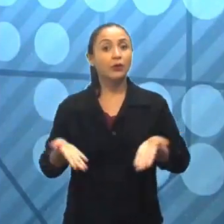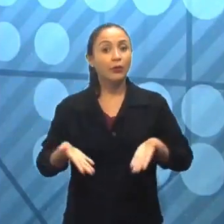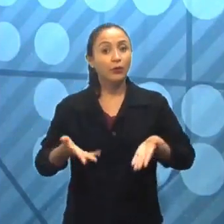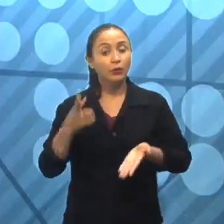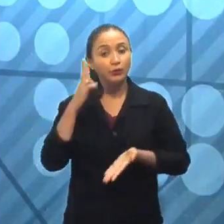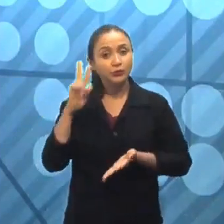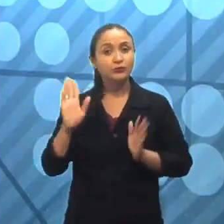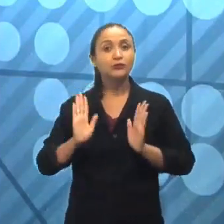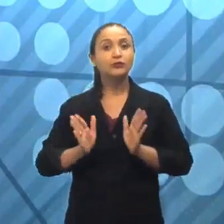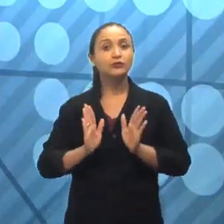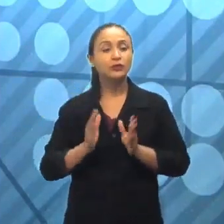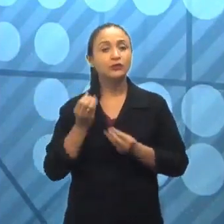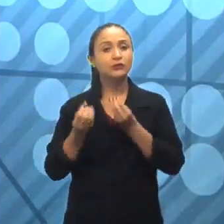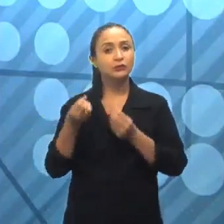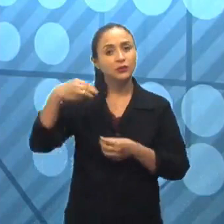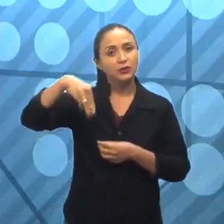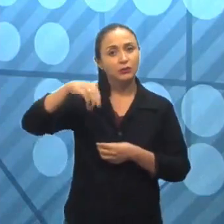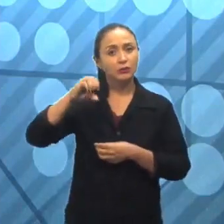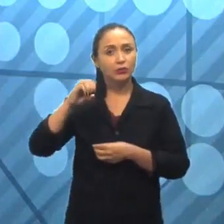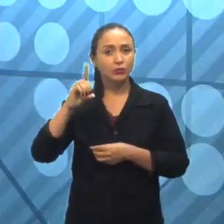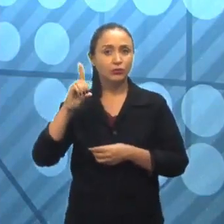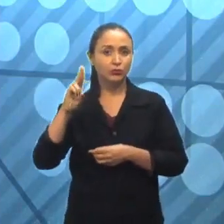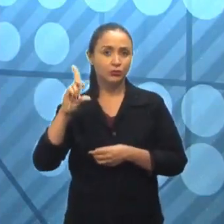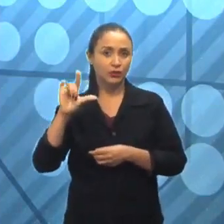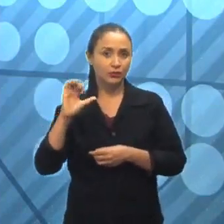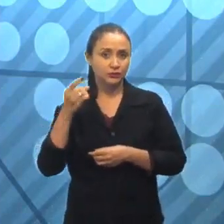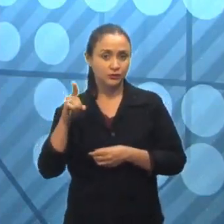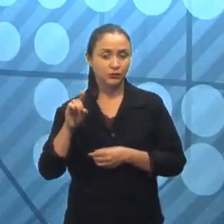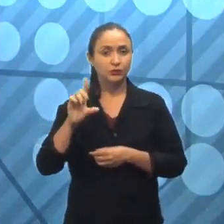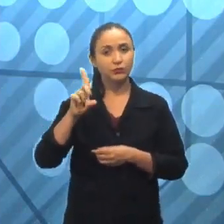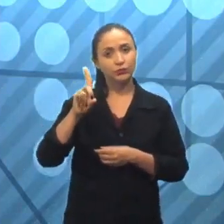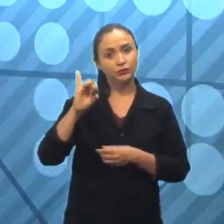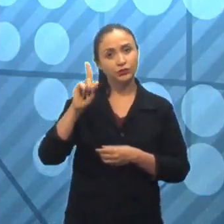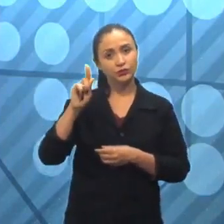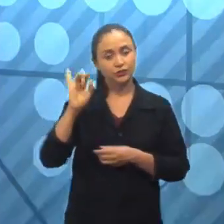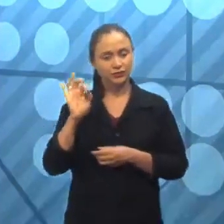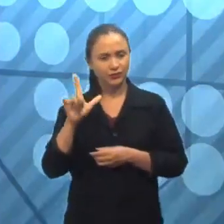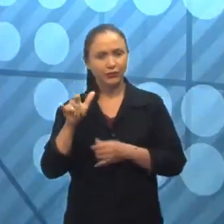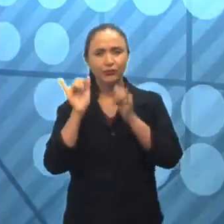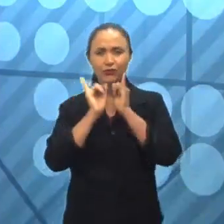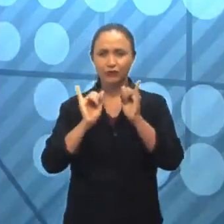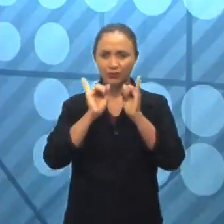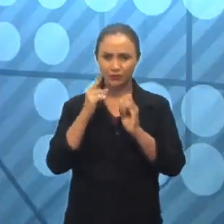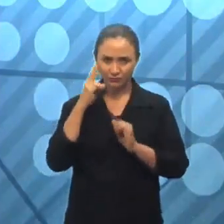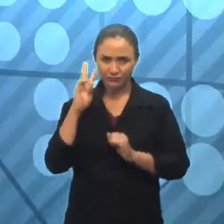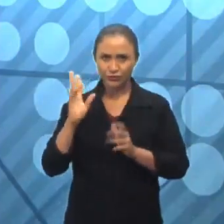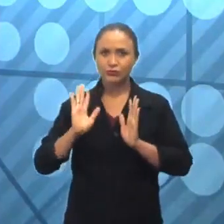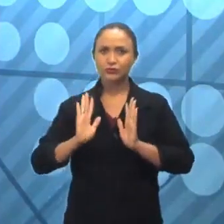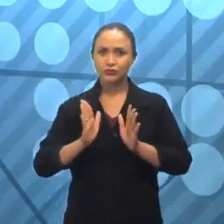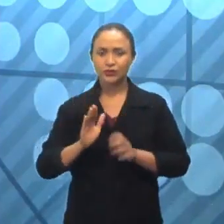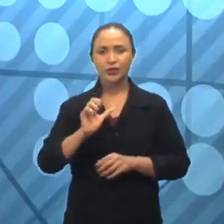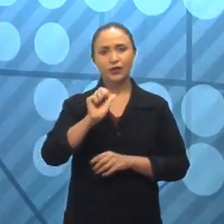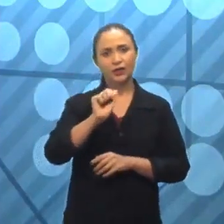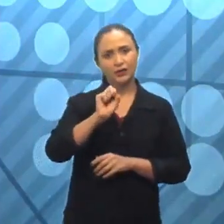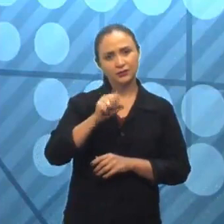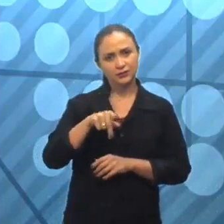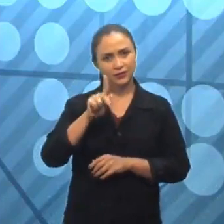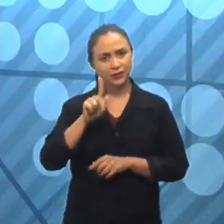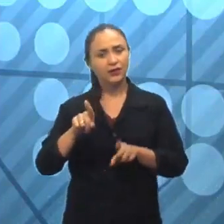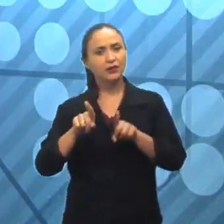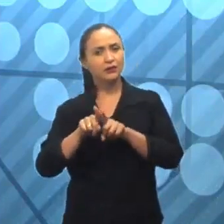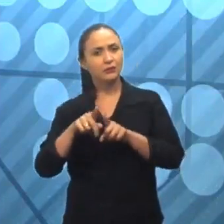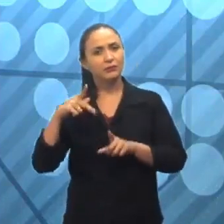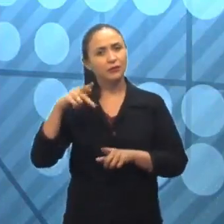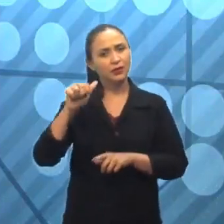viu modulação digital, onde a portadora é analógica e a informação é digital. ASK, PSK e